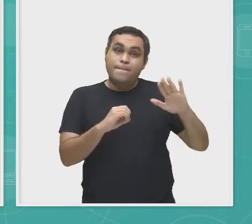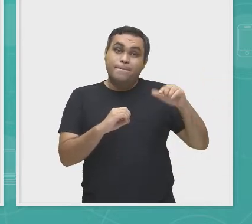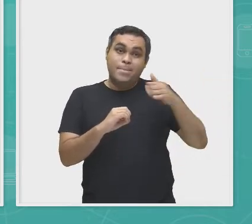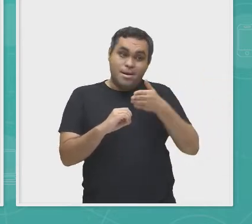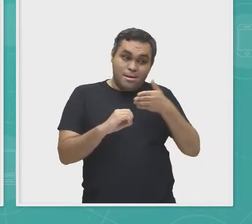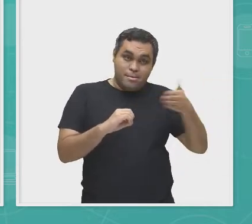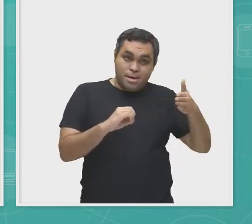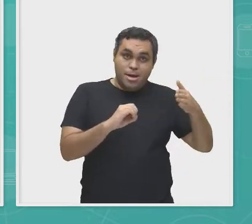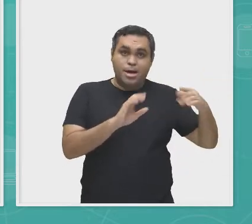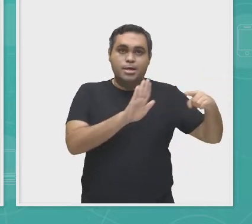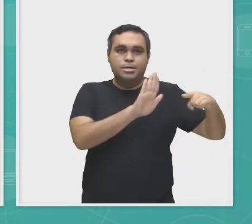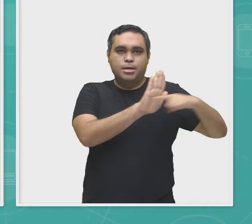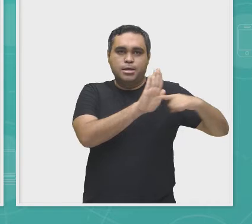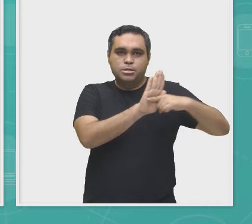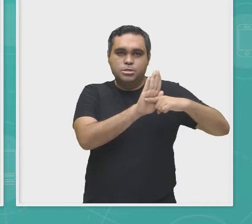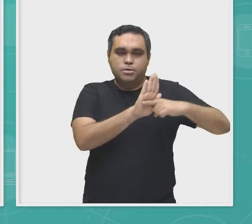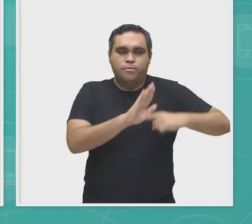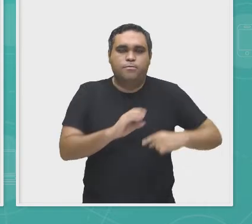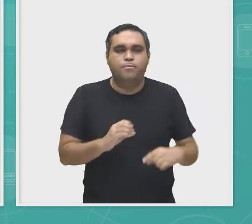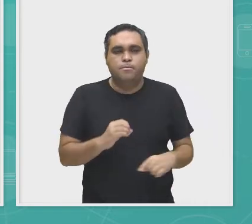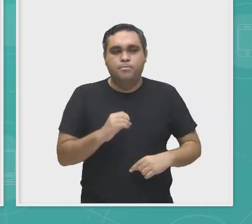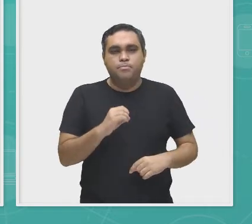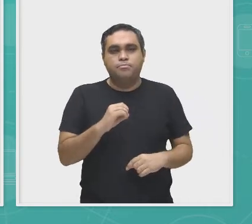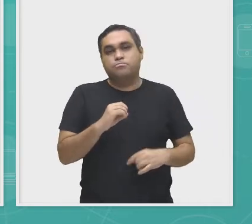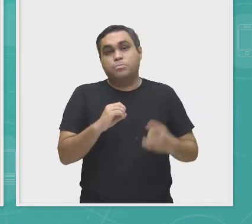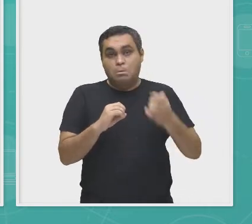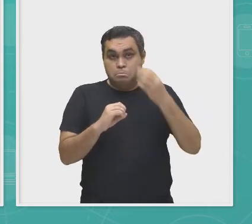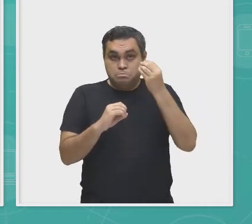valores negativos, né? Então vamos observar aqui, ó.